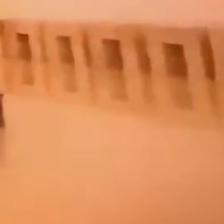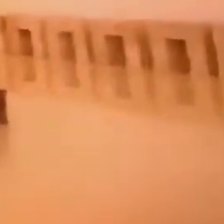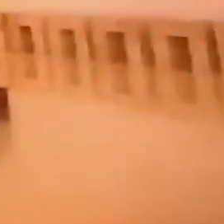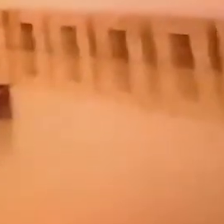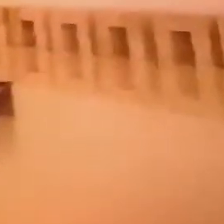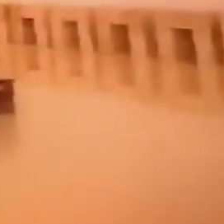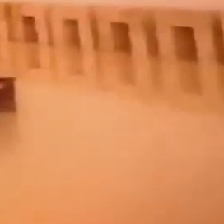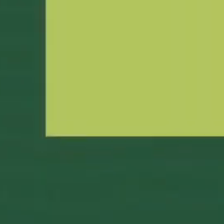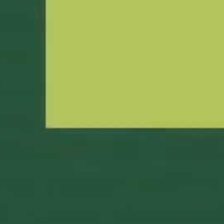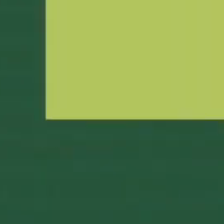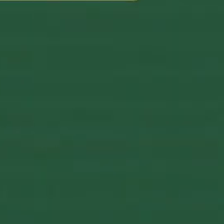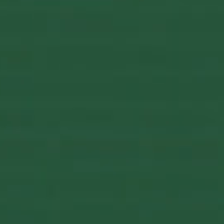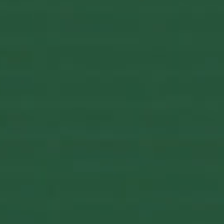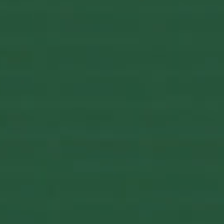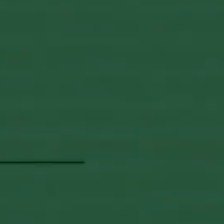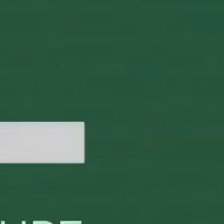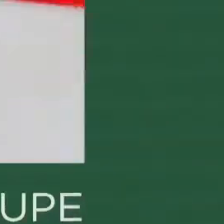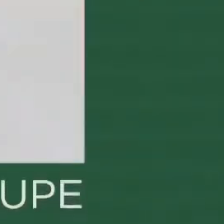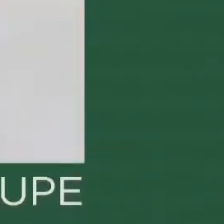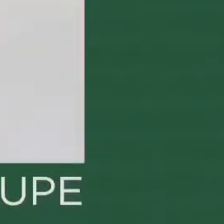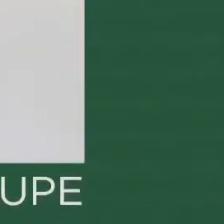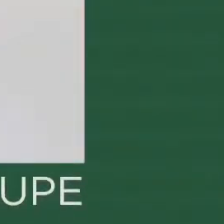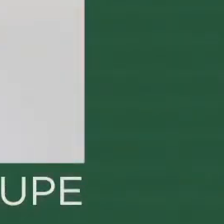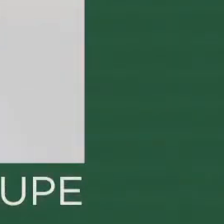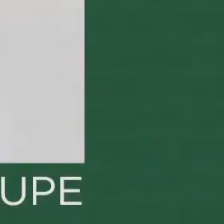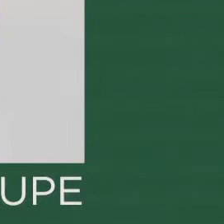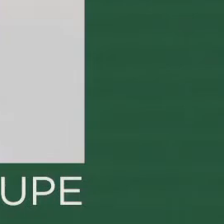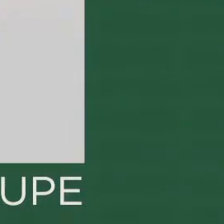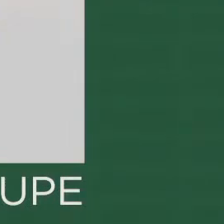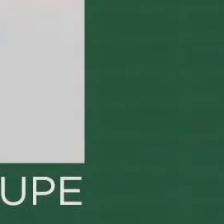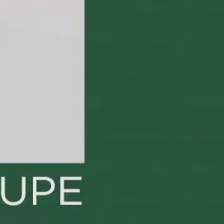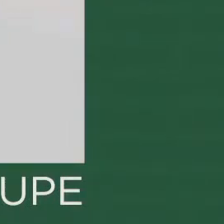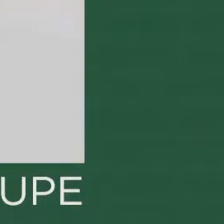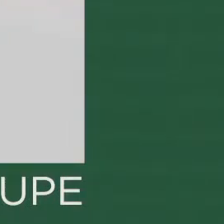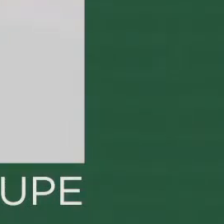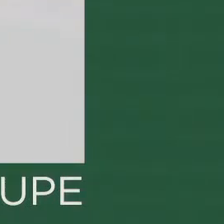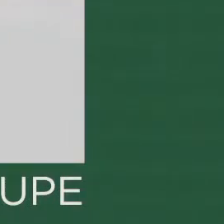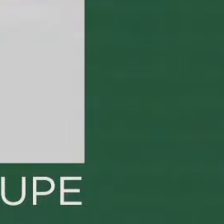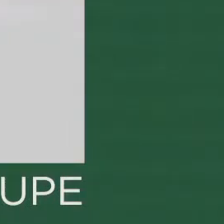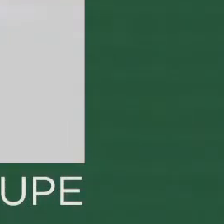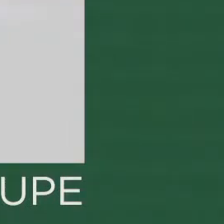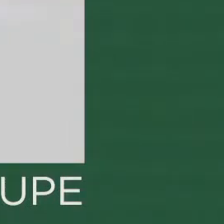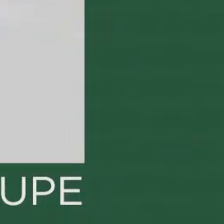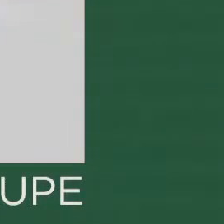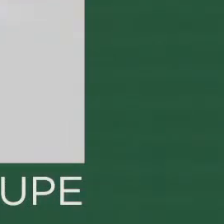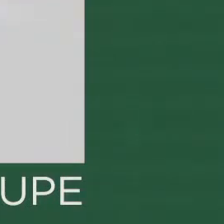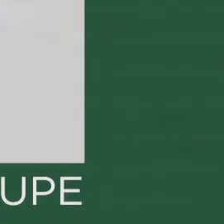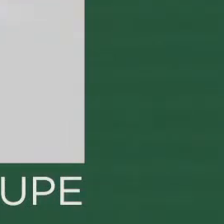Apoio Cultural, Armarinhos Nodares, sempre ao seu lado.